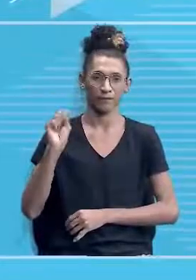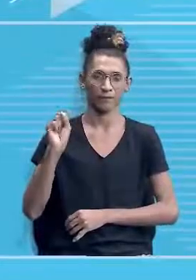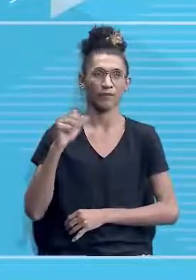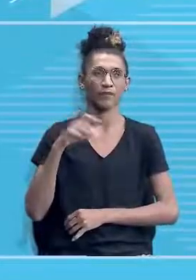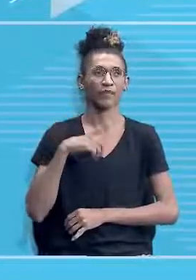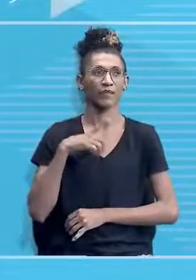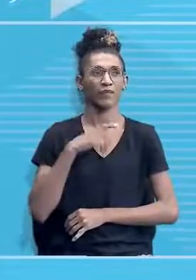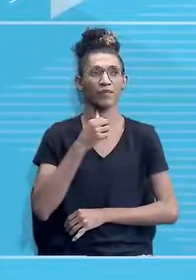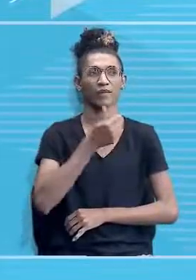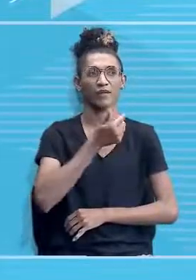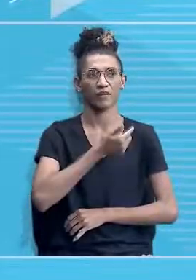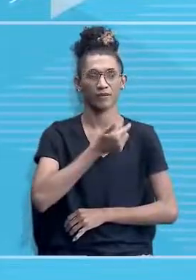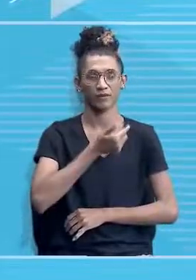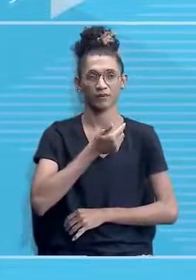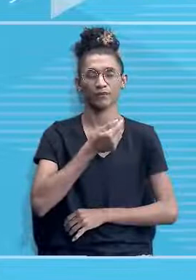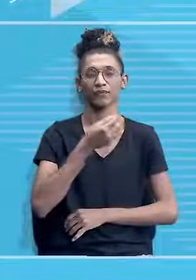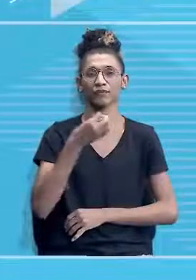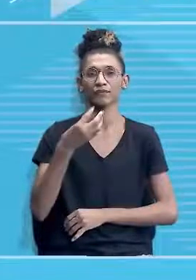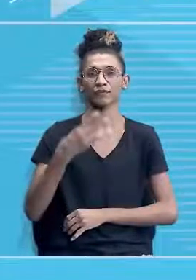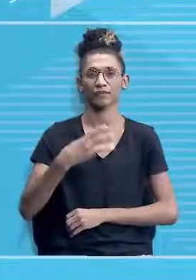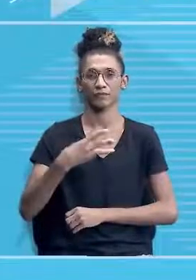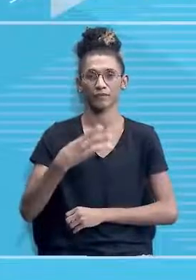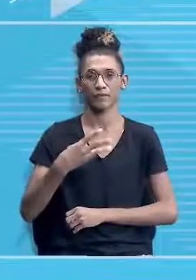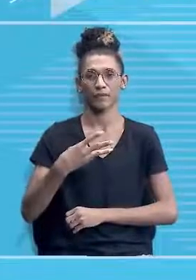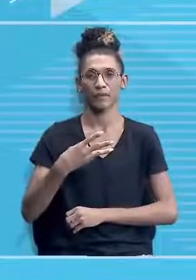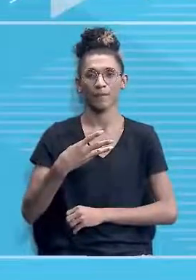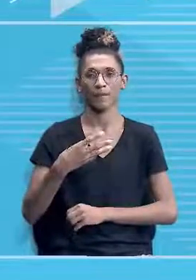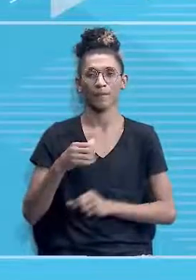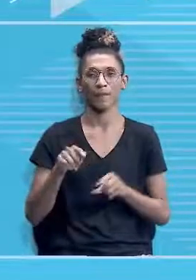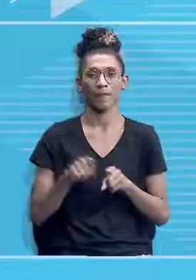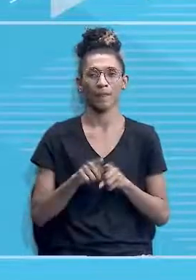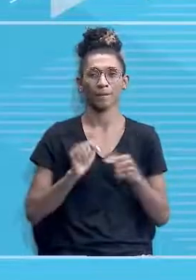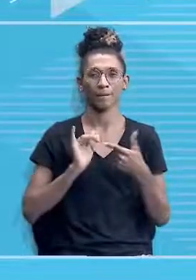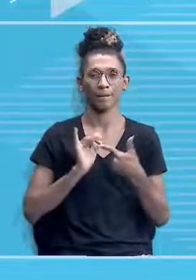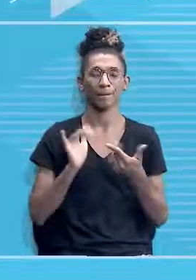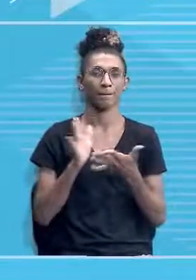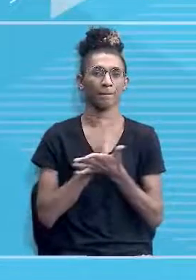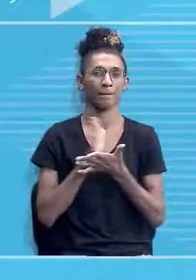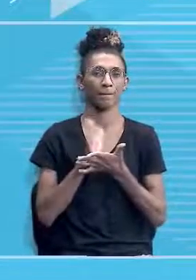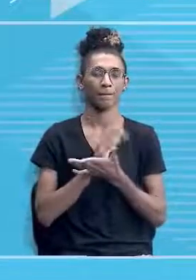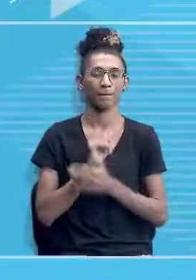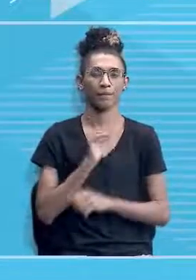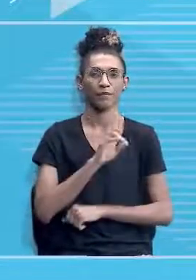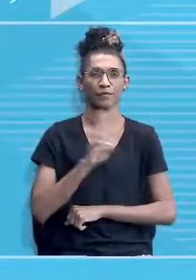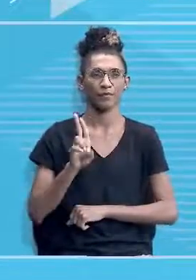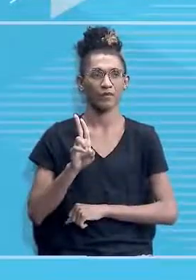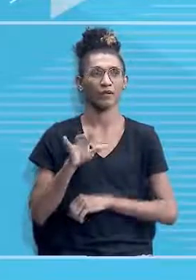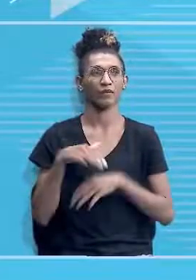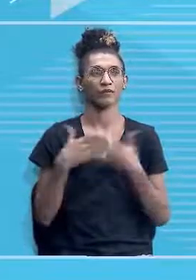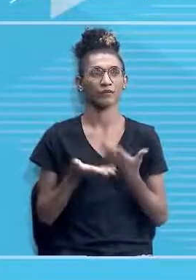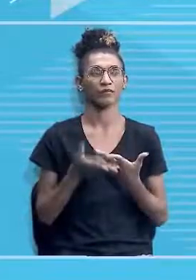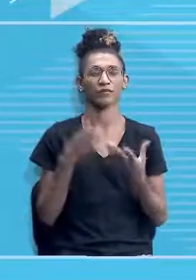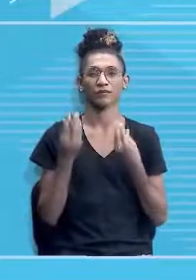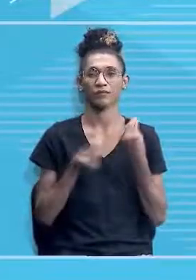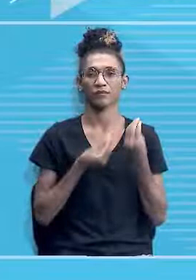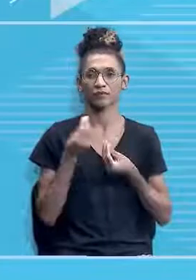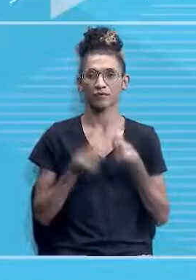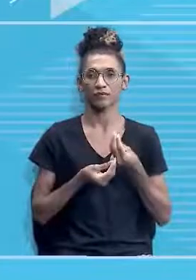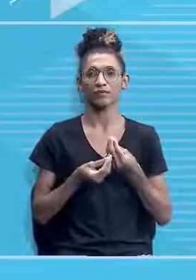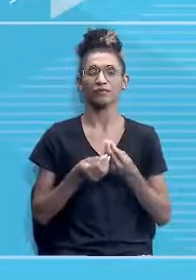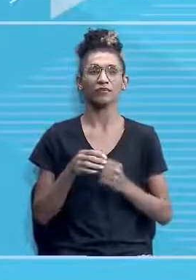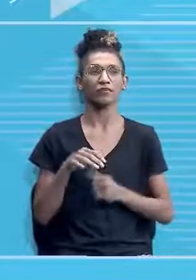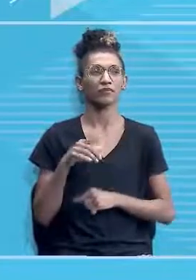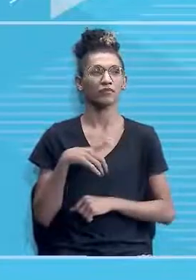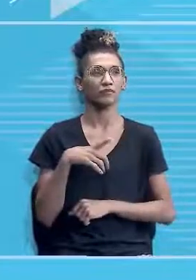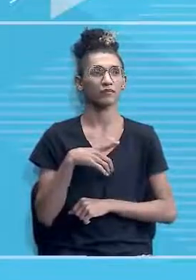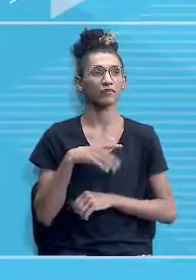secundária uma Amina terciária aí eu coloquei até os nomes aqui não aonde essa Amina